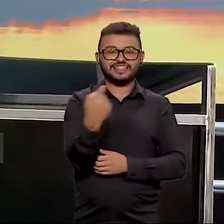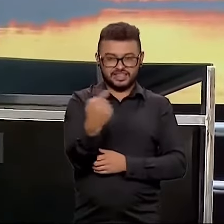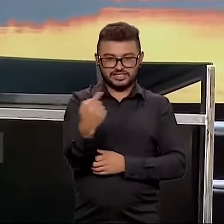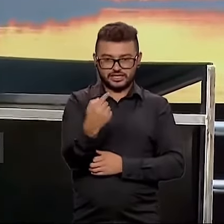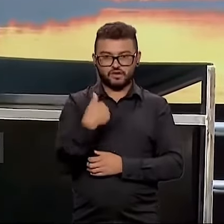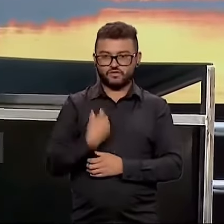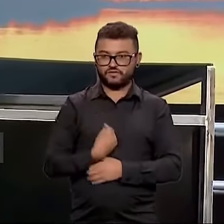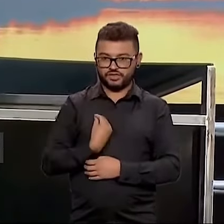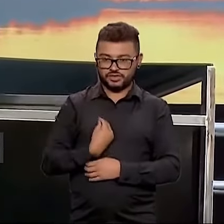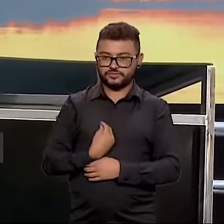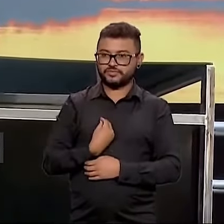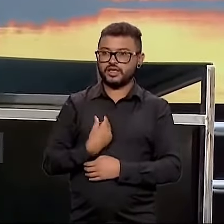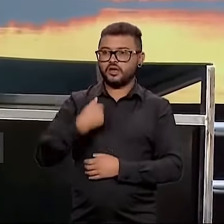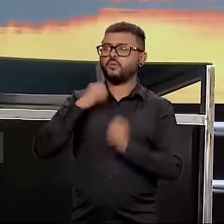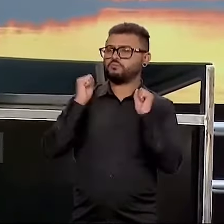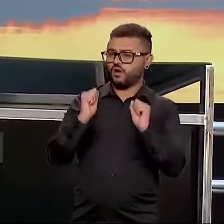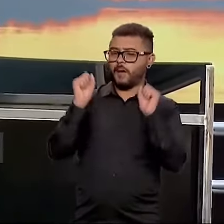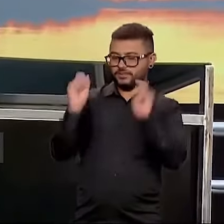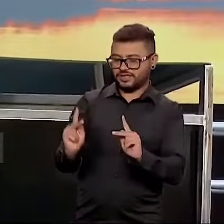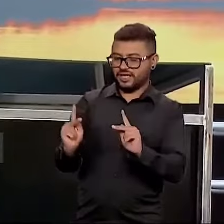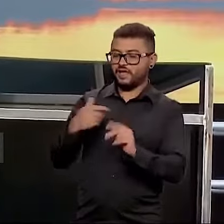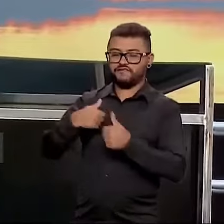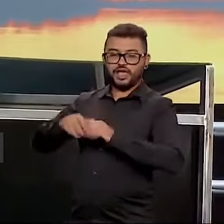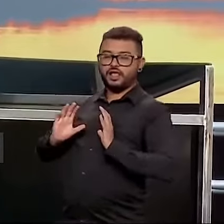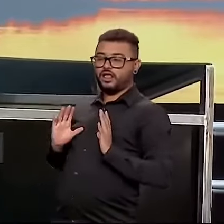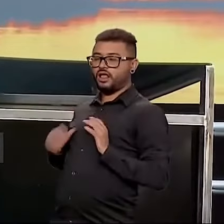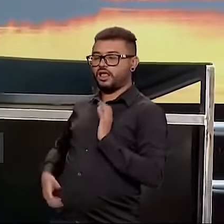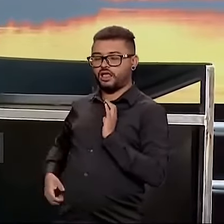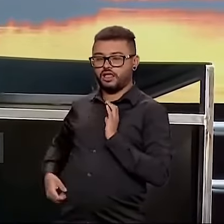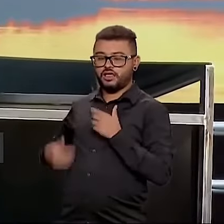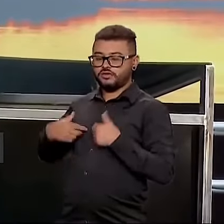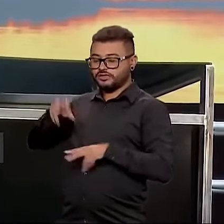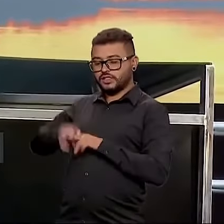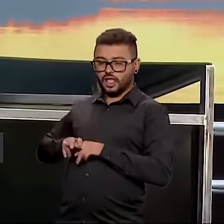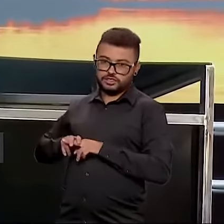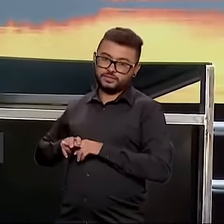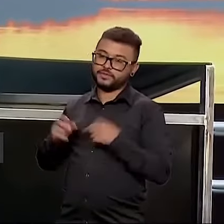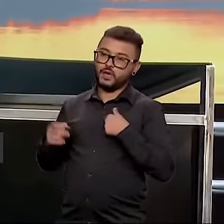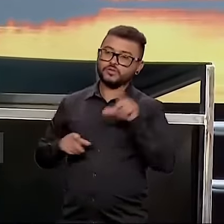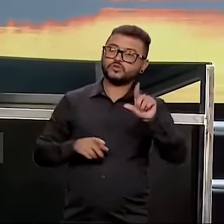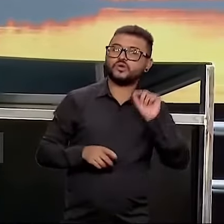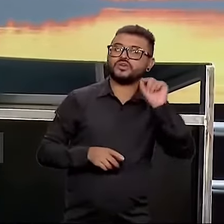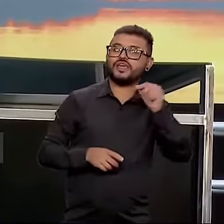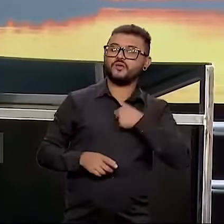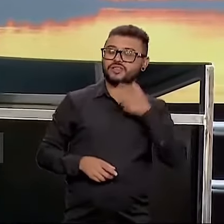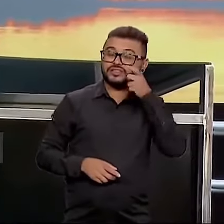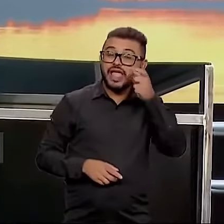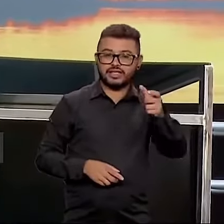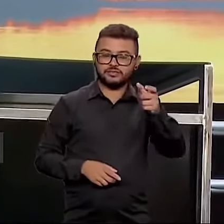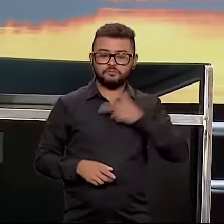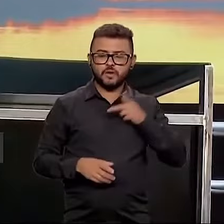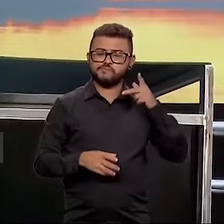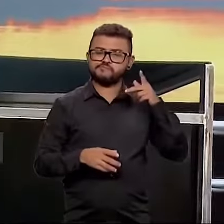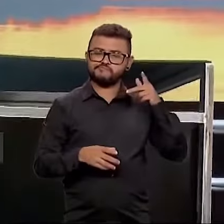idade. Eu poderia ter me aposentado e ficar em casa sentado numa cadeira. Mas eu tenho uma causa. A